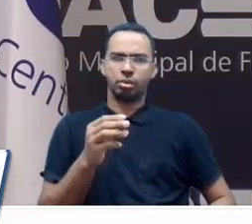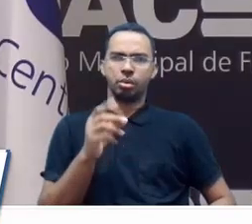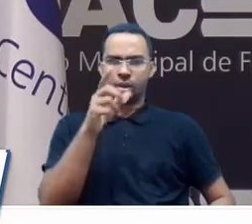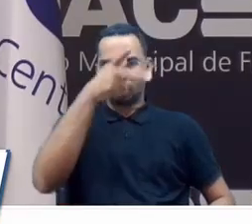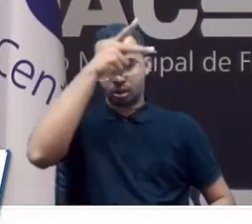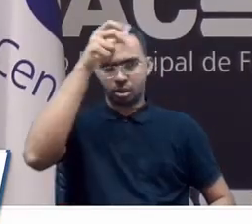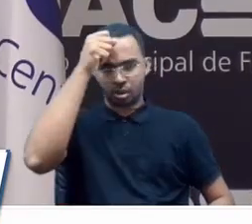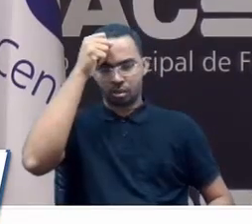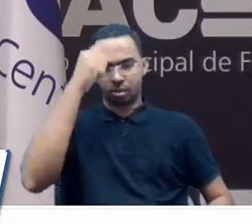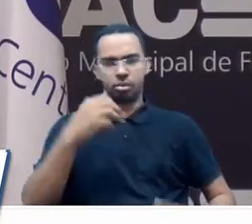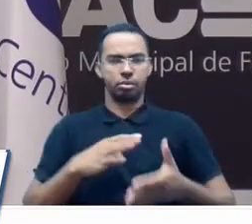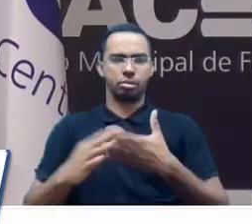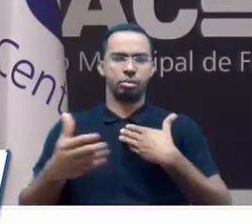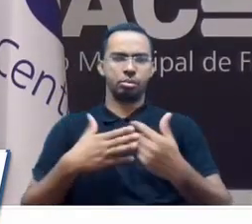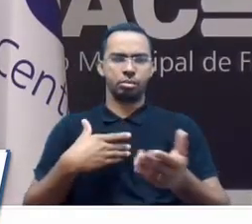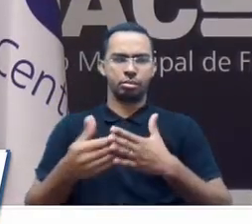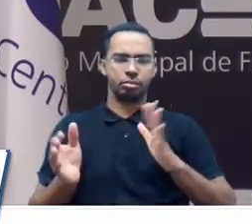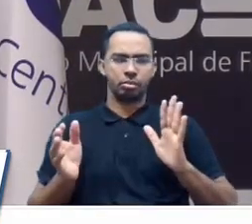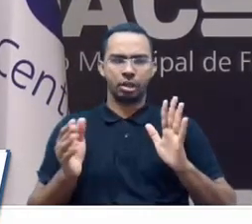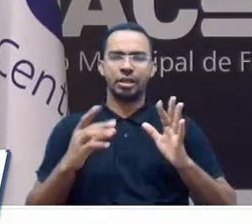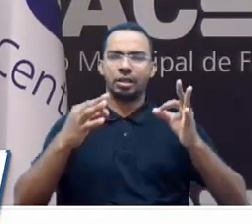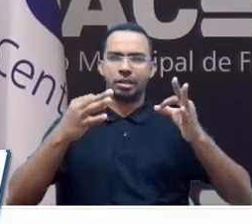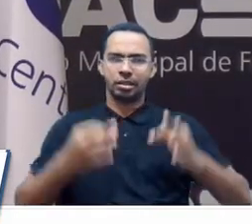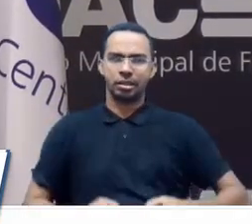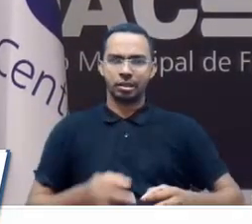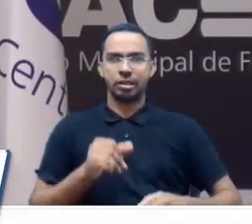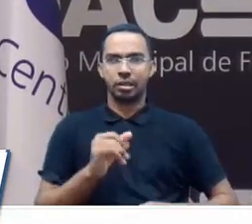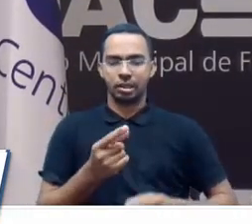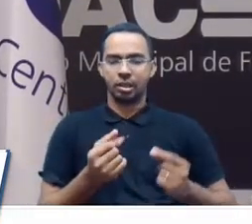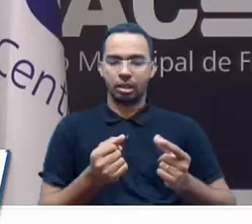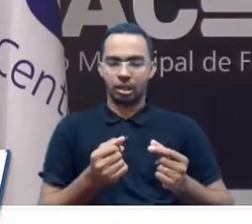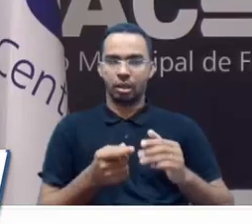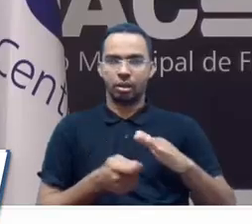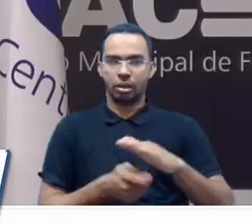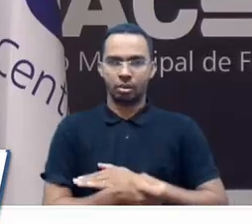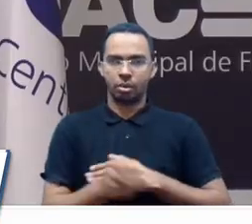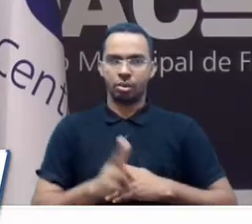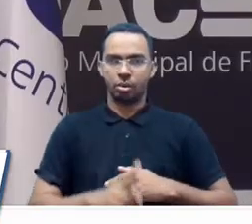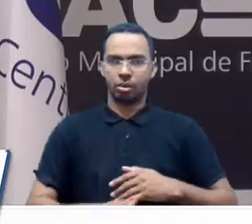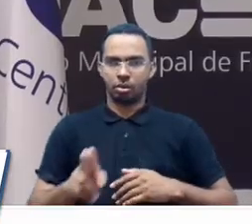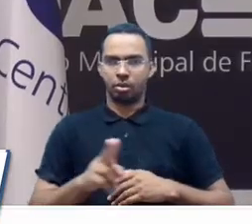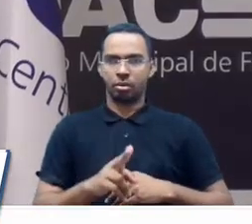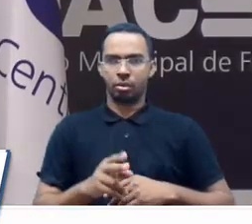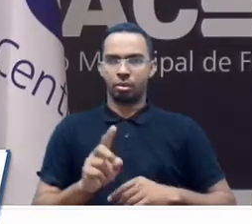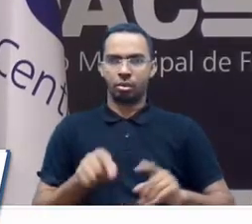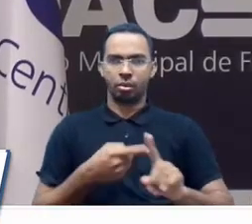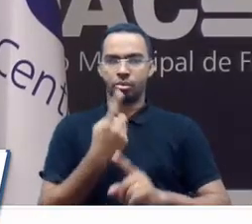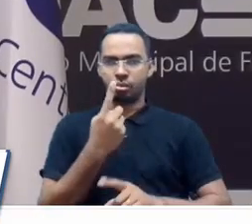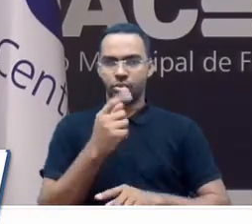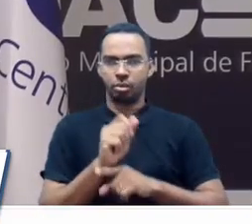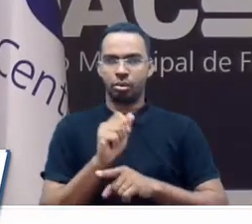maneira que entende. Eu tenho absoluta certeza que se esse dinheiro for usado para colocar mais um assessor, nós vamos dobrar o número